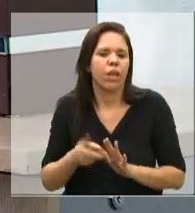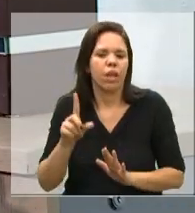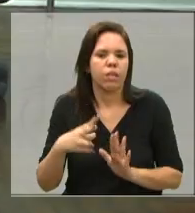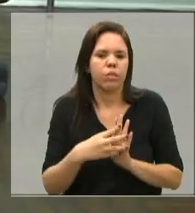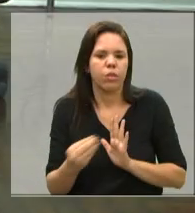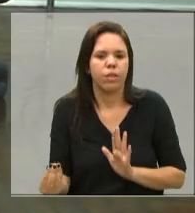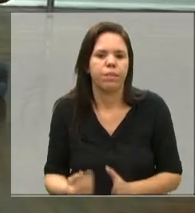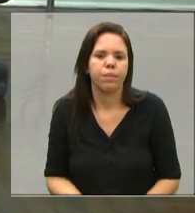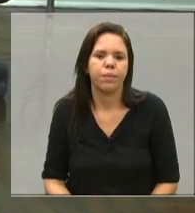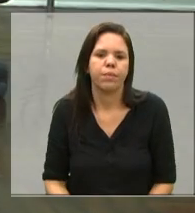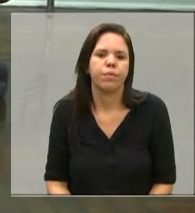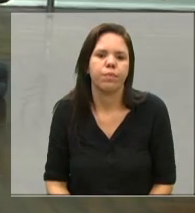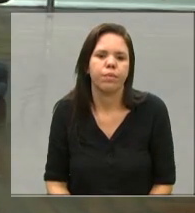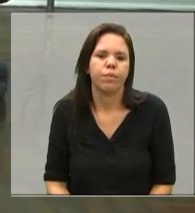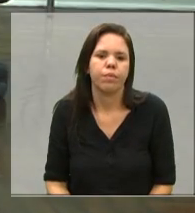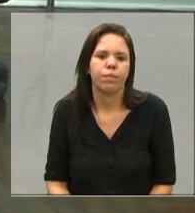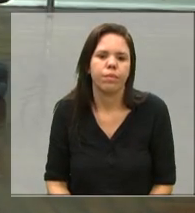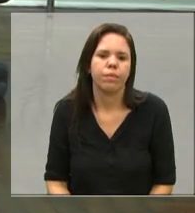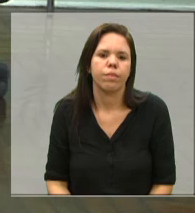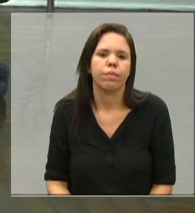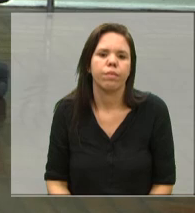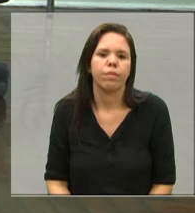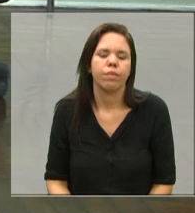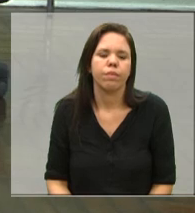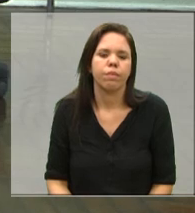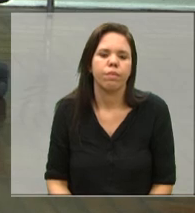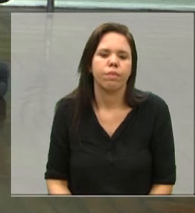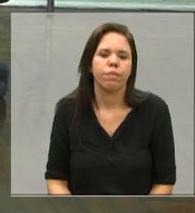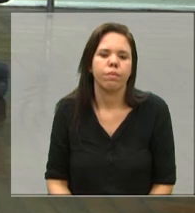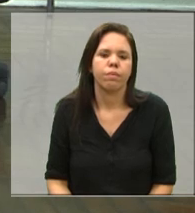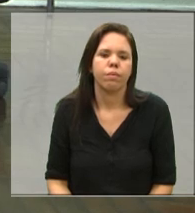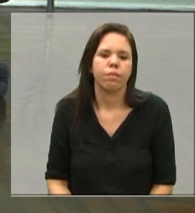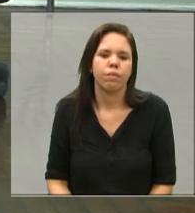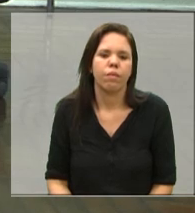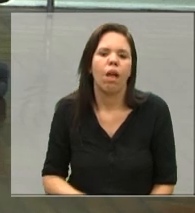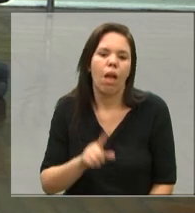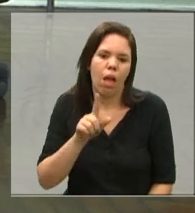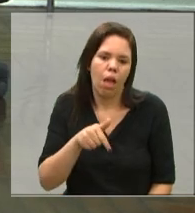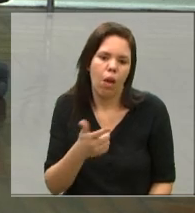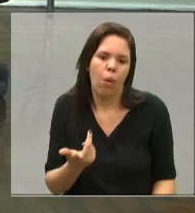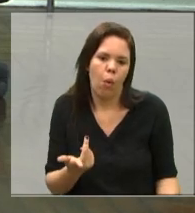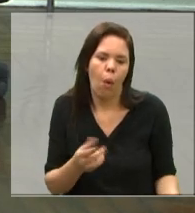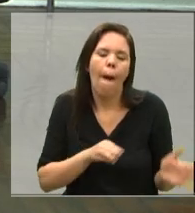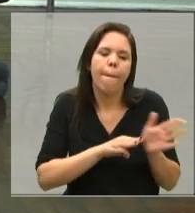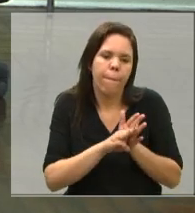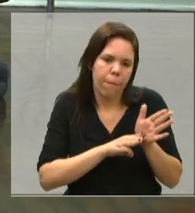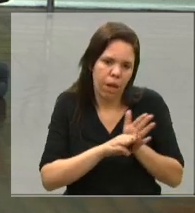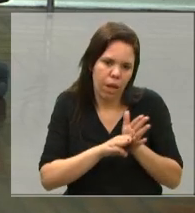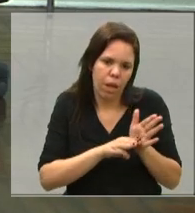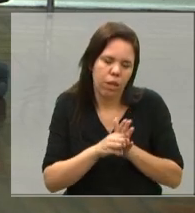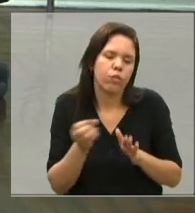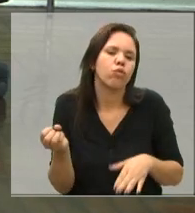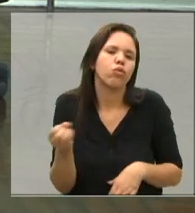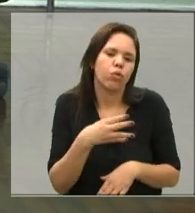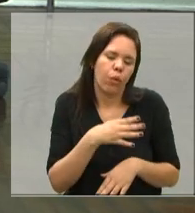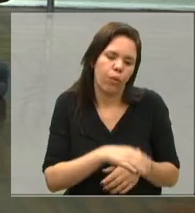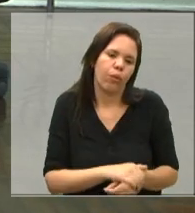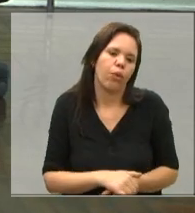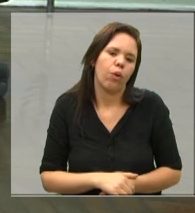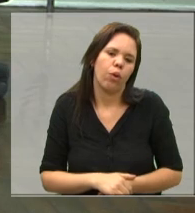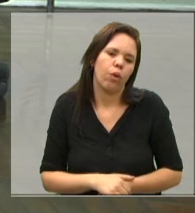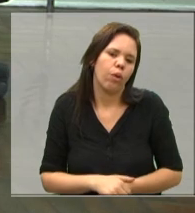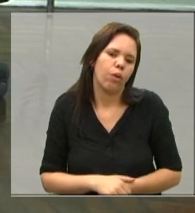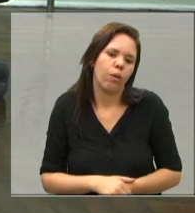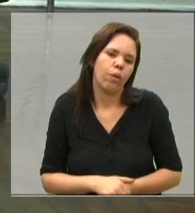é esse? Bom, é um método relativamente novo, né? Não é